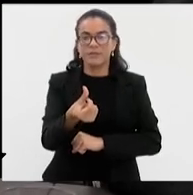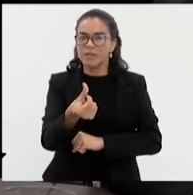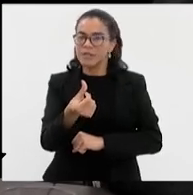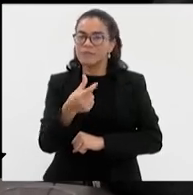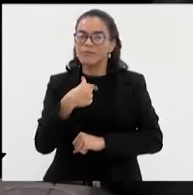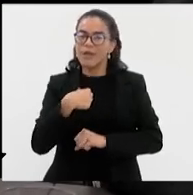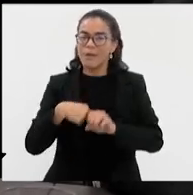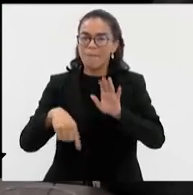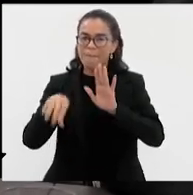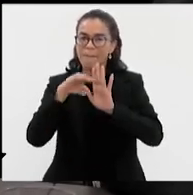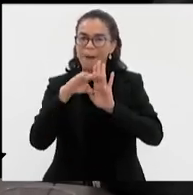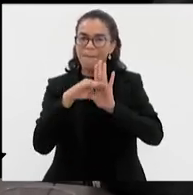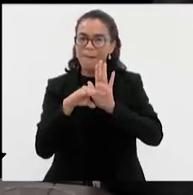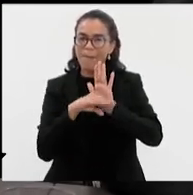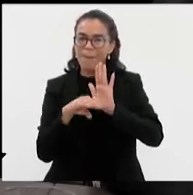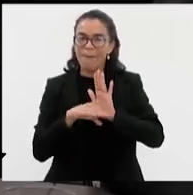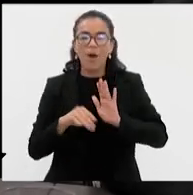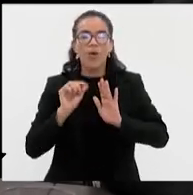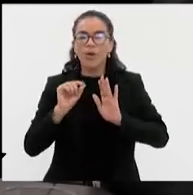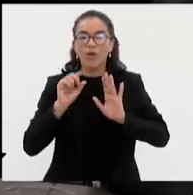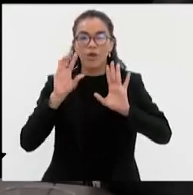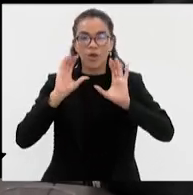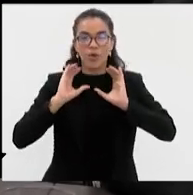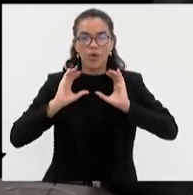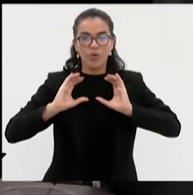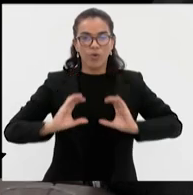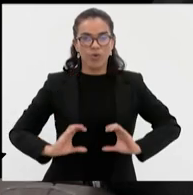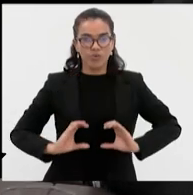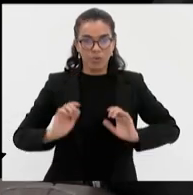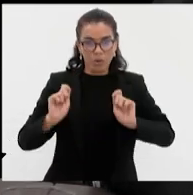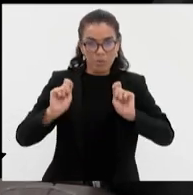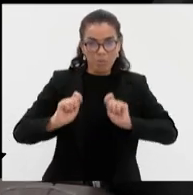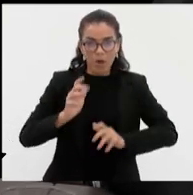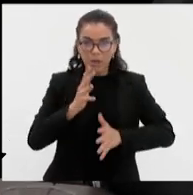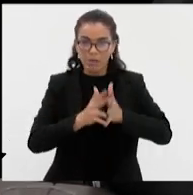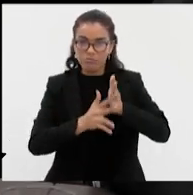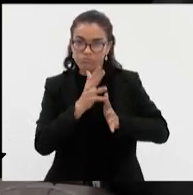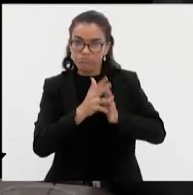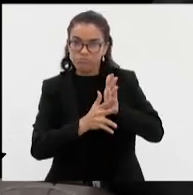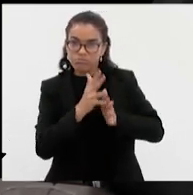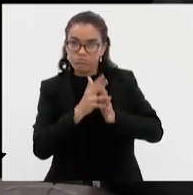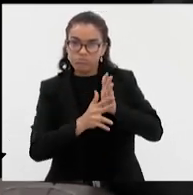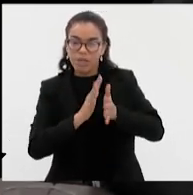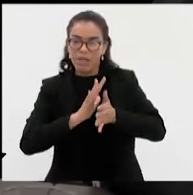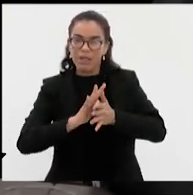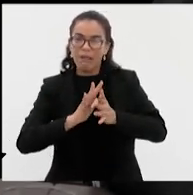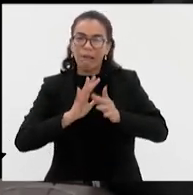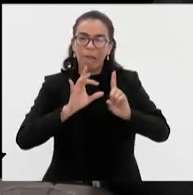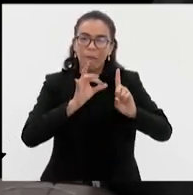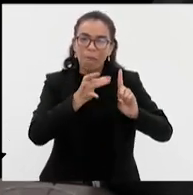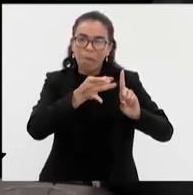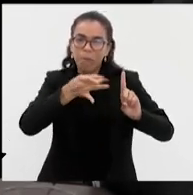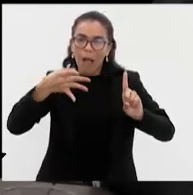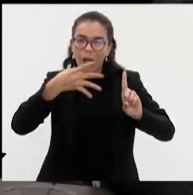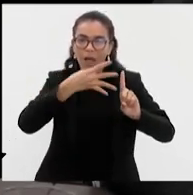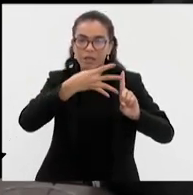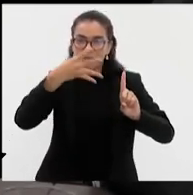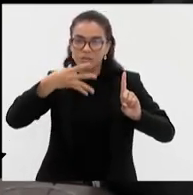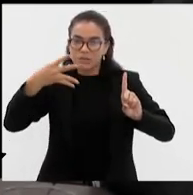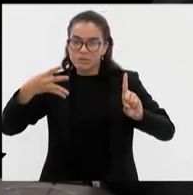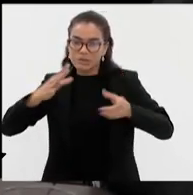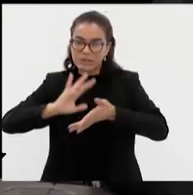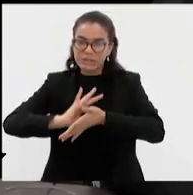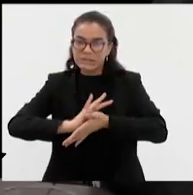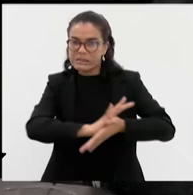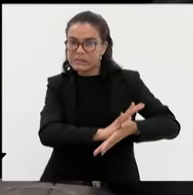previu que condutas que possam ser confundidas com condutas transfóbicas relacionadas